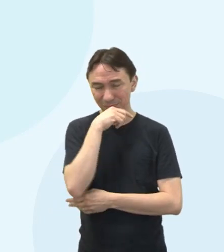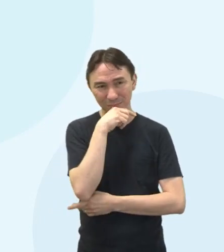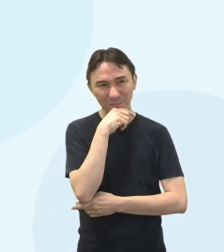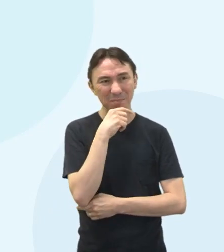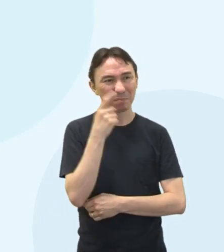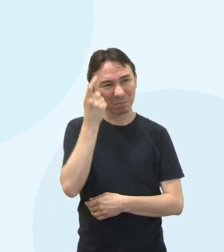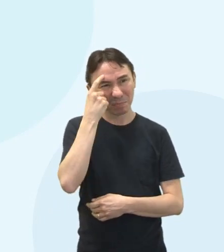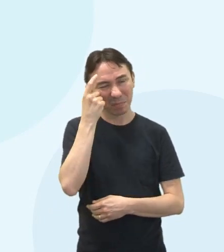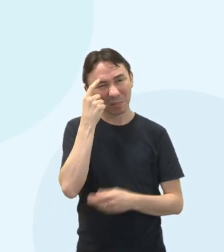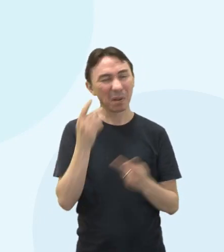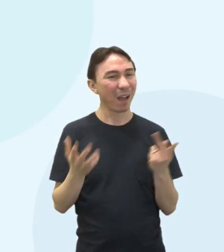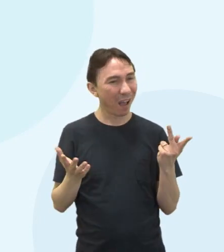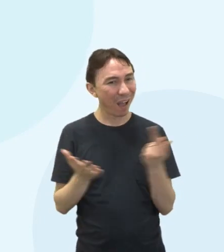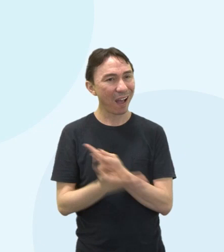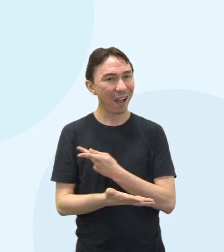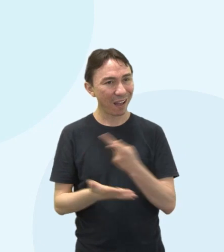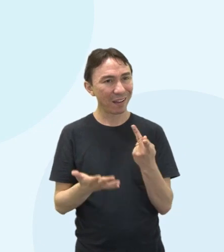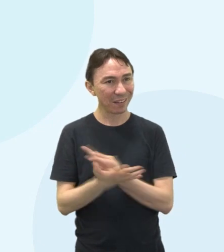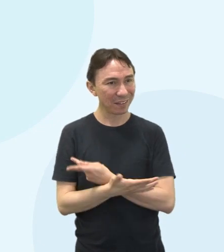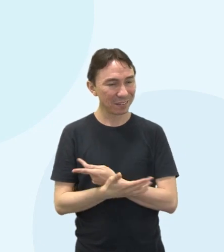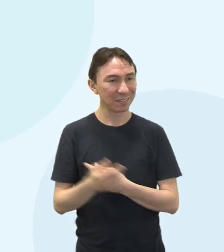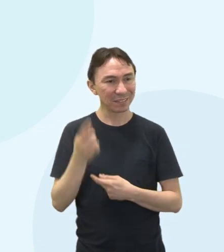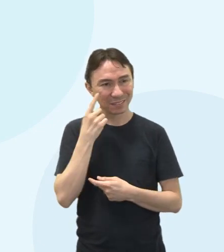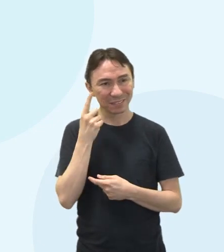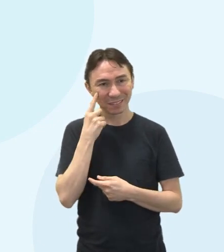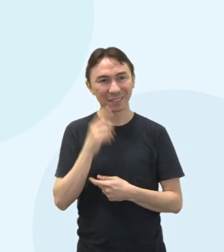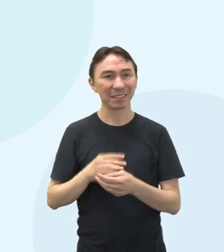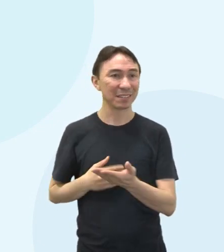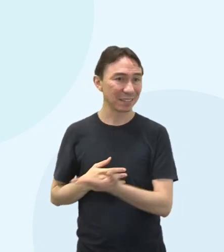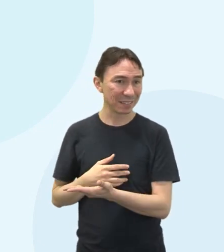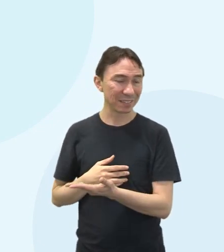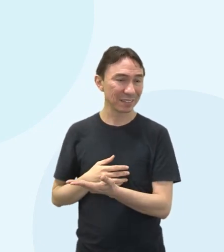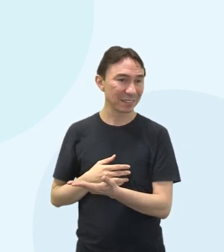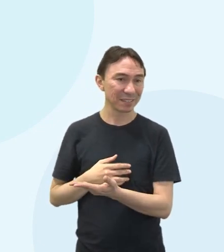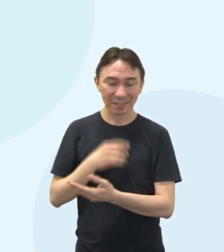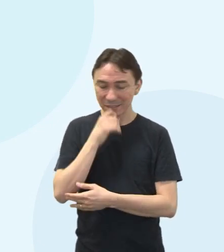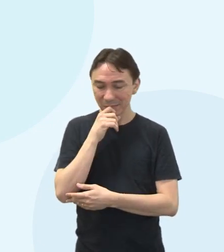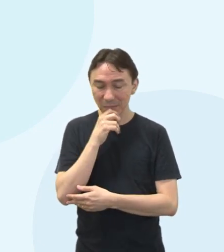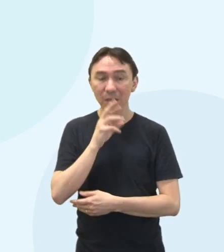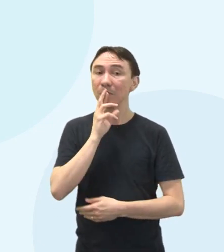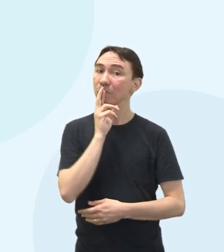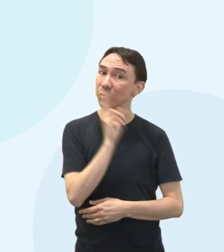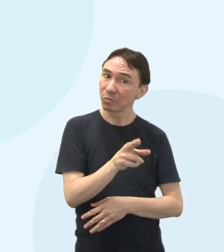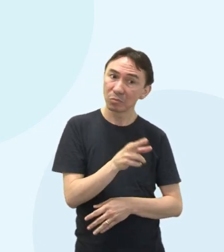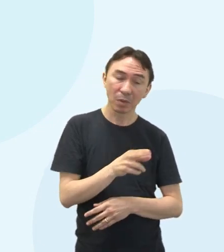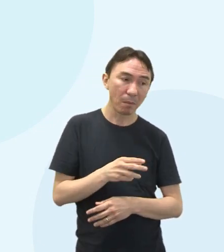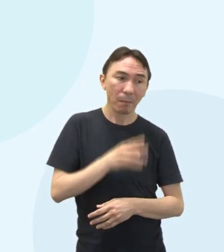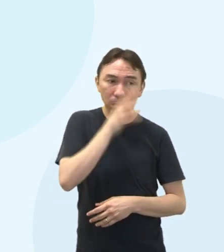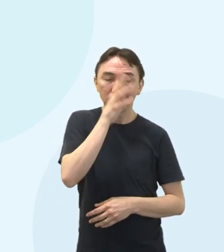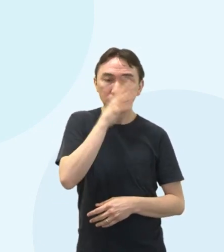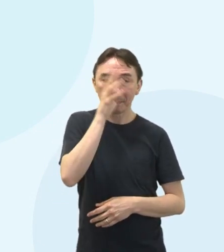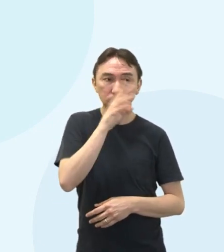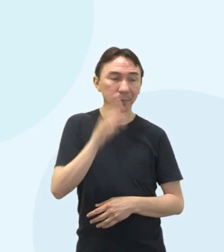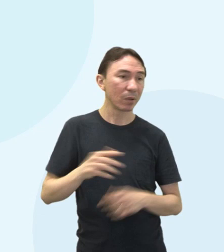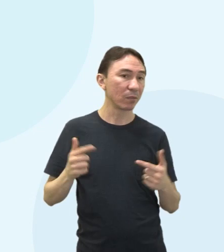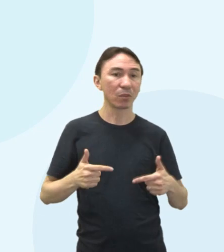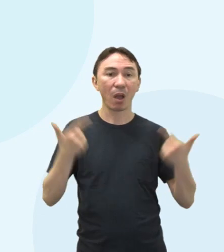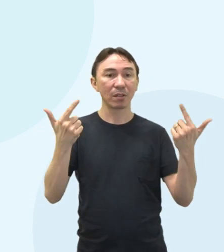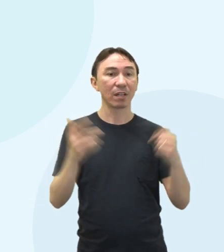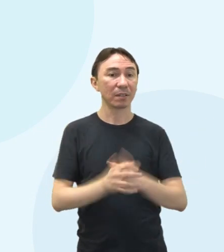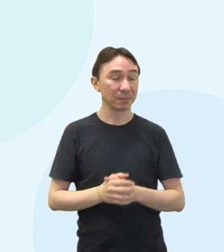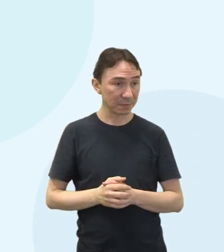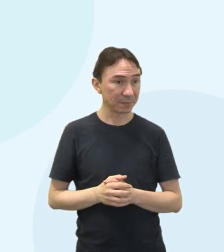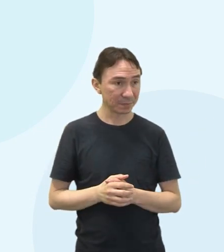a respeito da sua habilidade porém acabou acertando a o resultado né da mesma forma que o aluno